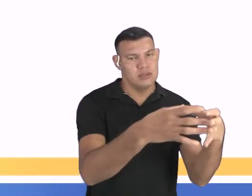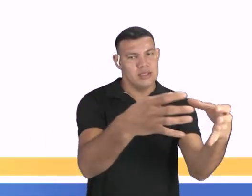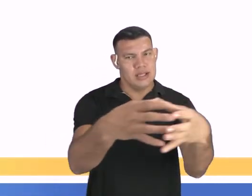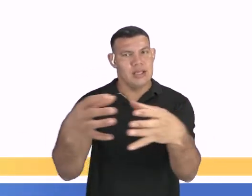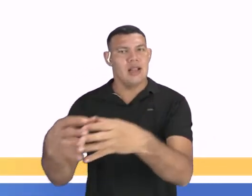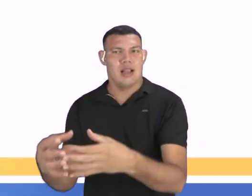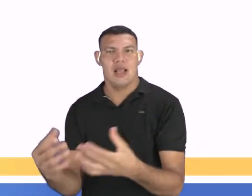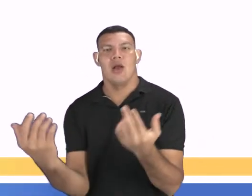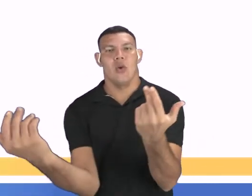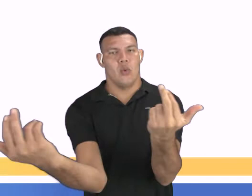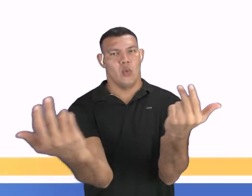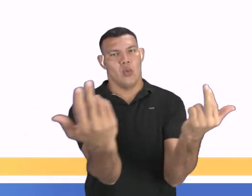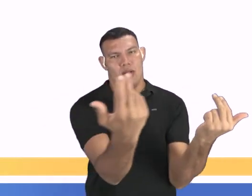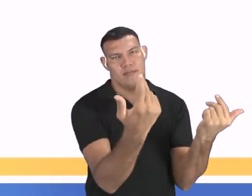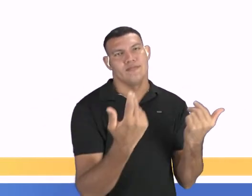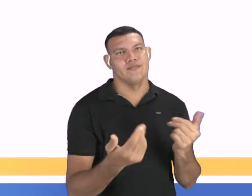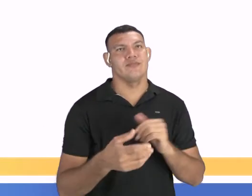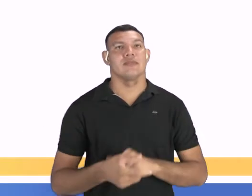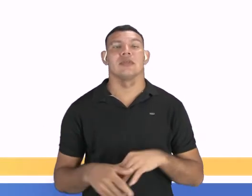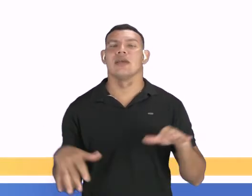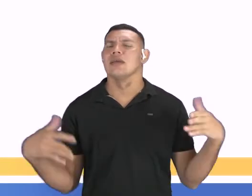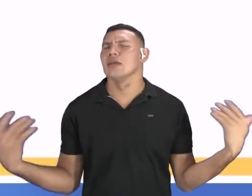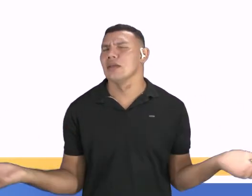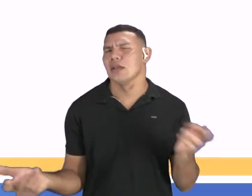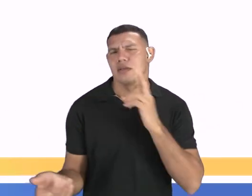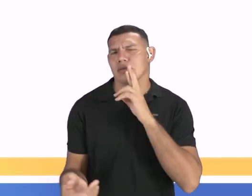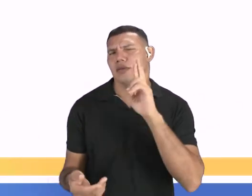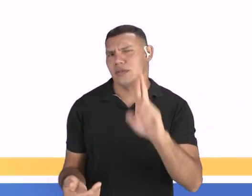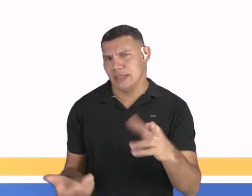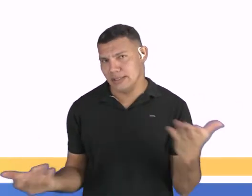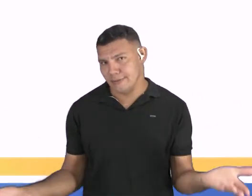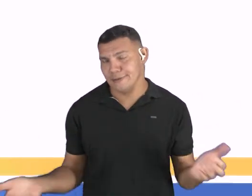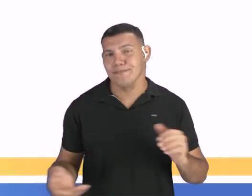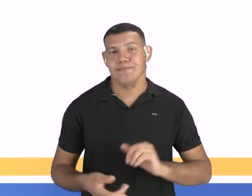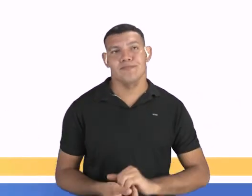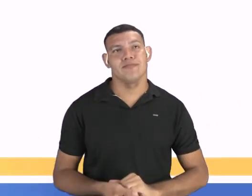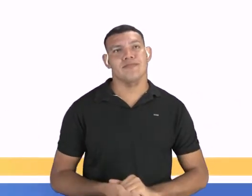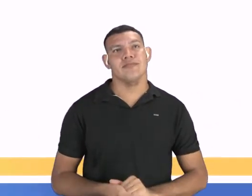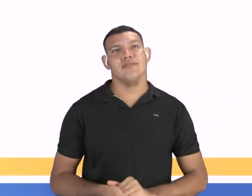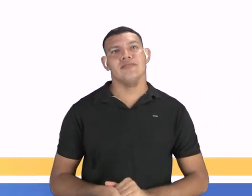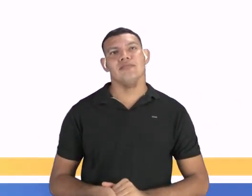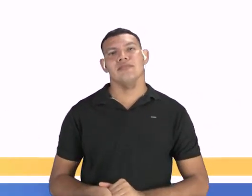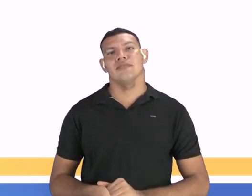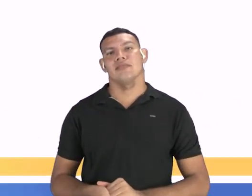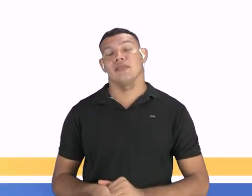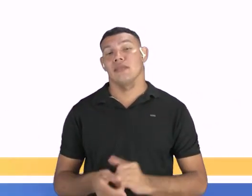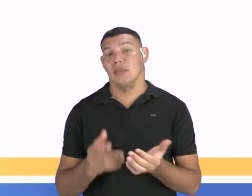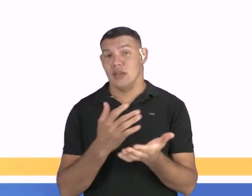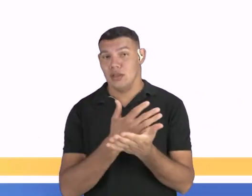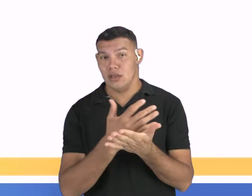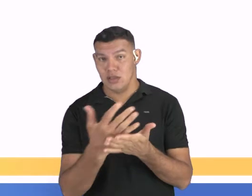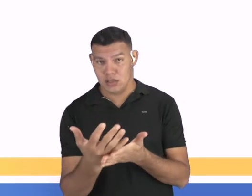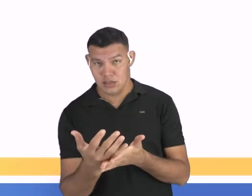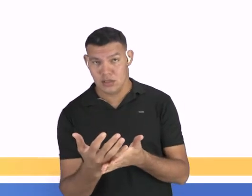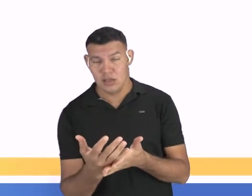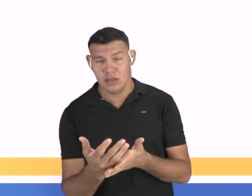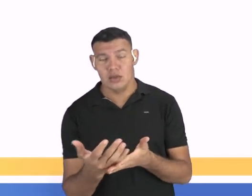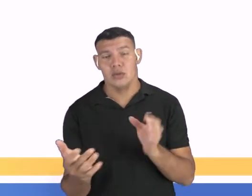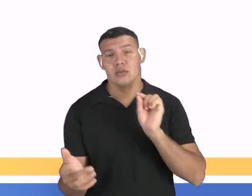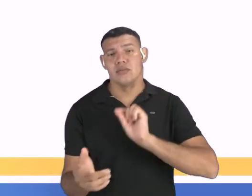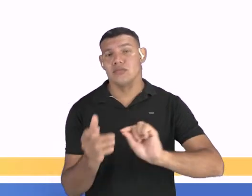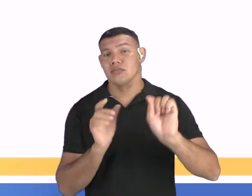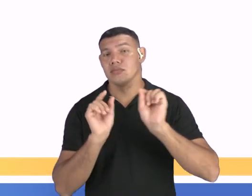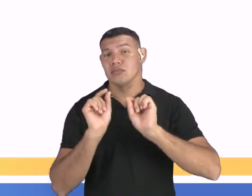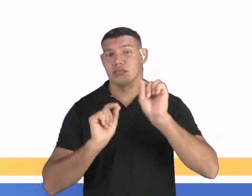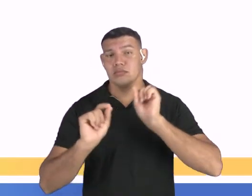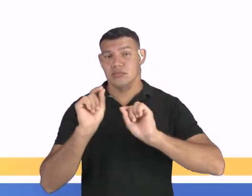a mesma. Muito bem, então vamos para a resolução desse exercício. Inicialmente, nós vamos observar